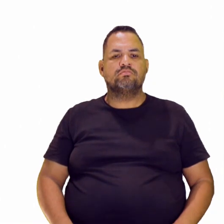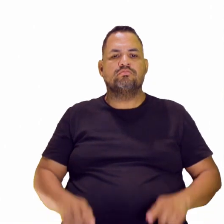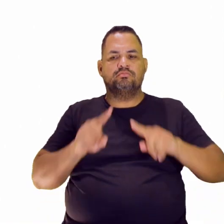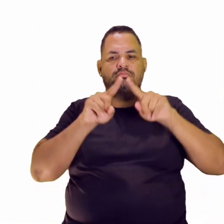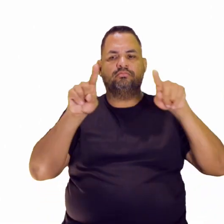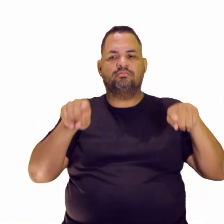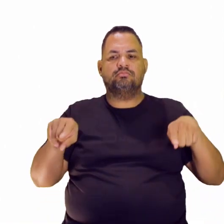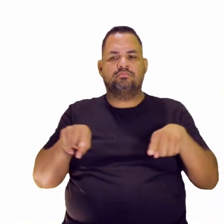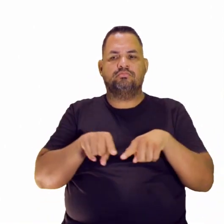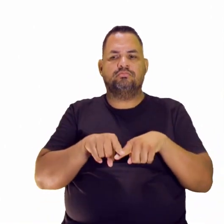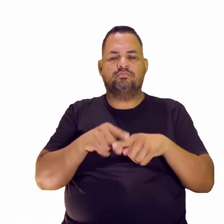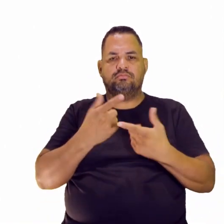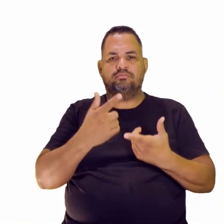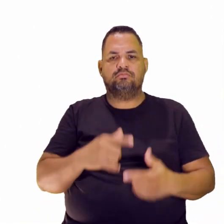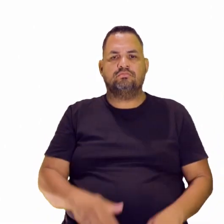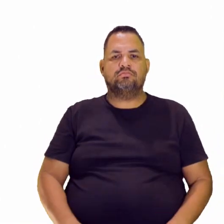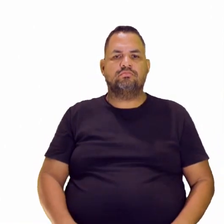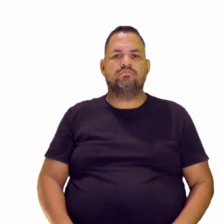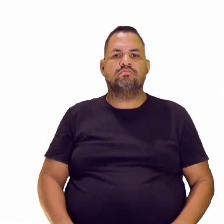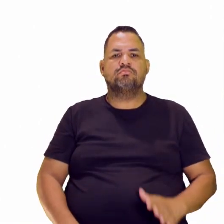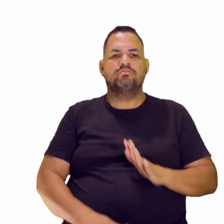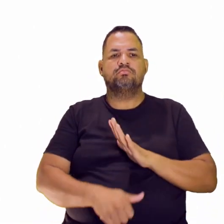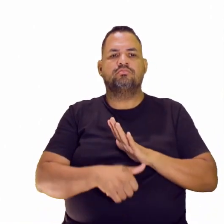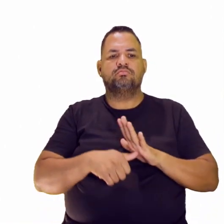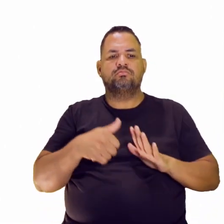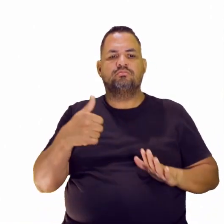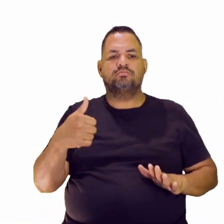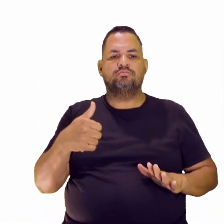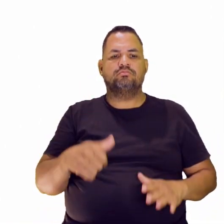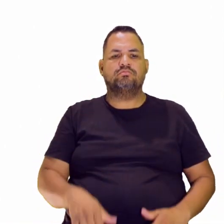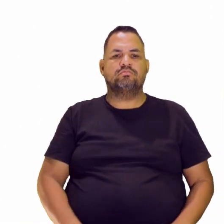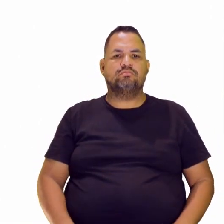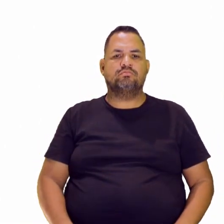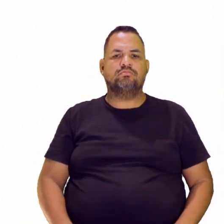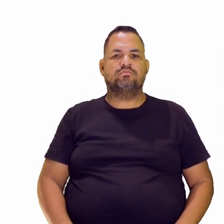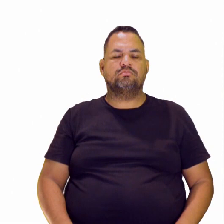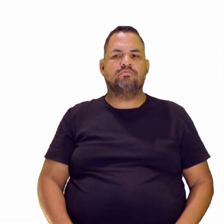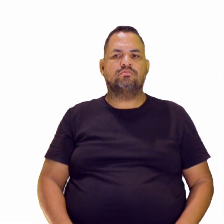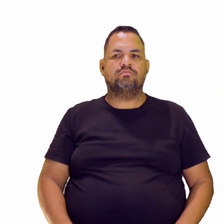tela, ela foi a primeira a